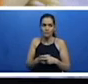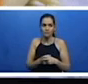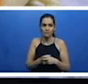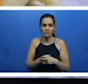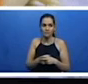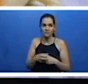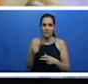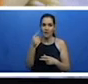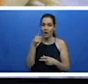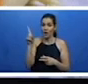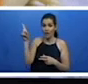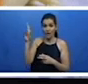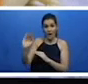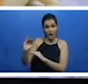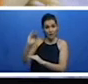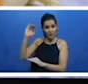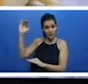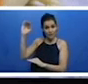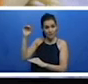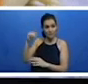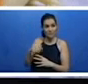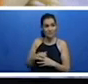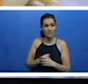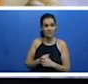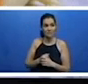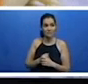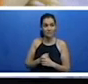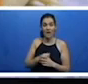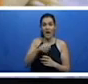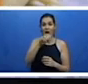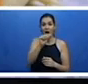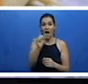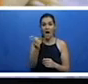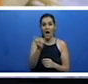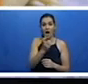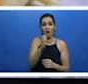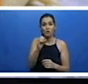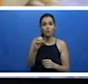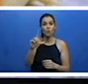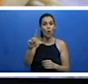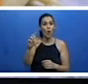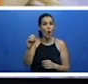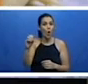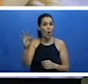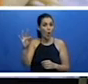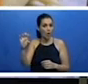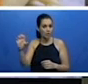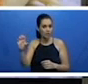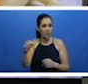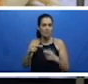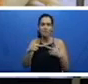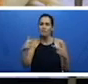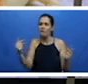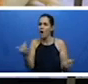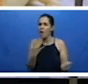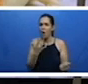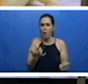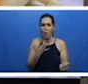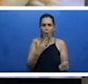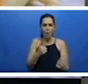larval é essa, a axolote. É um animal que pode apresentar várias cores, dependendo da